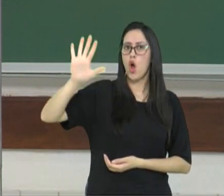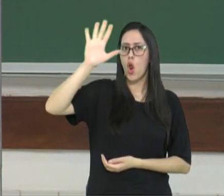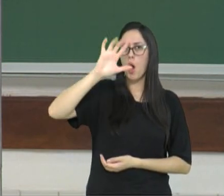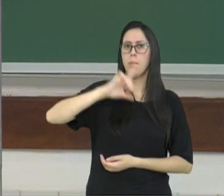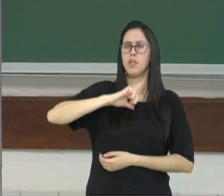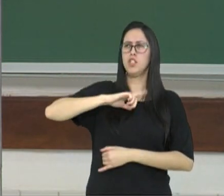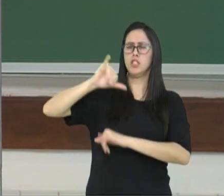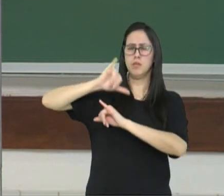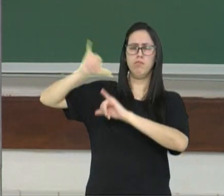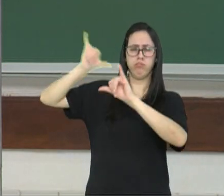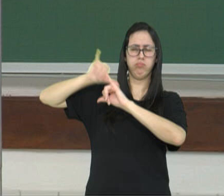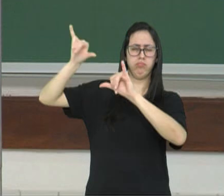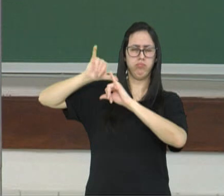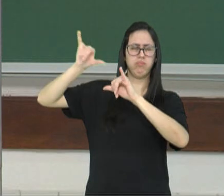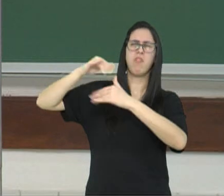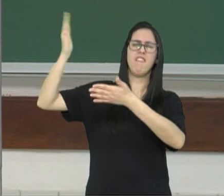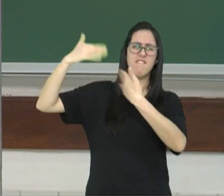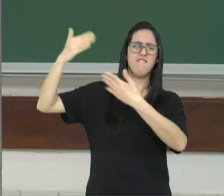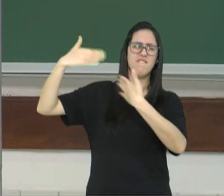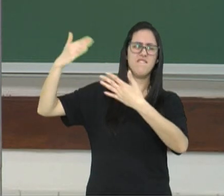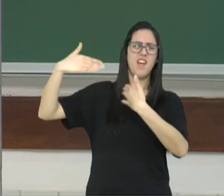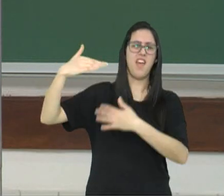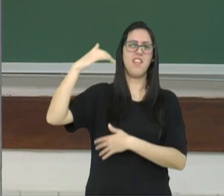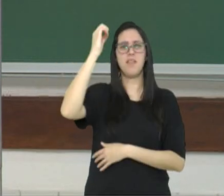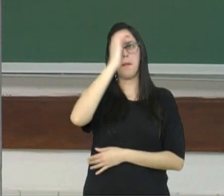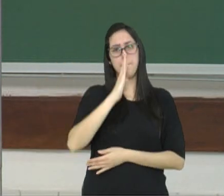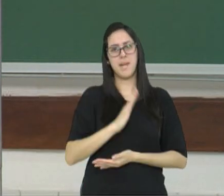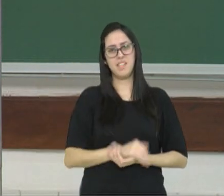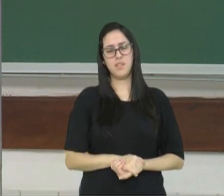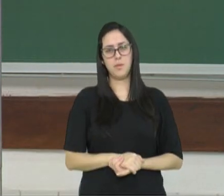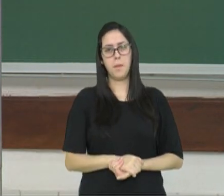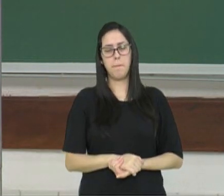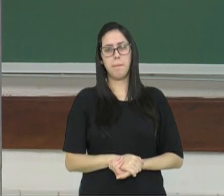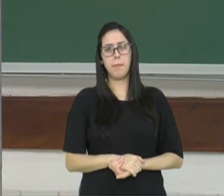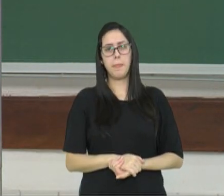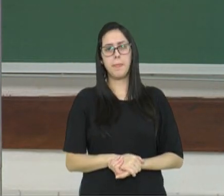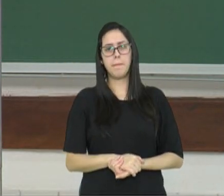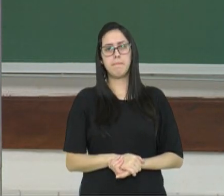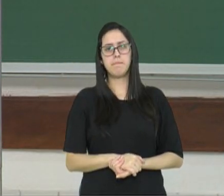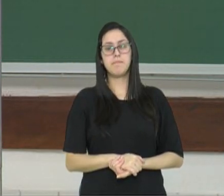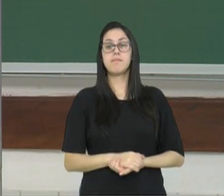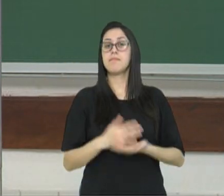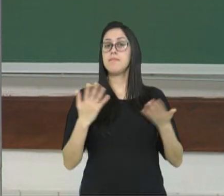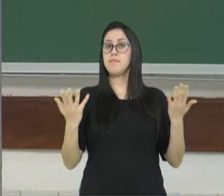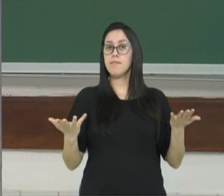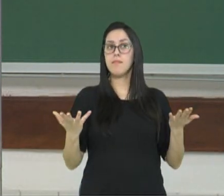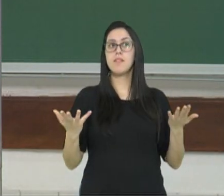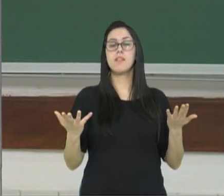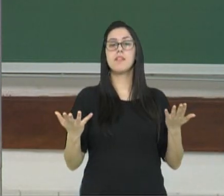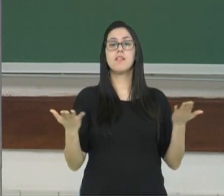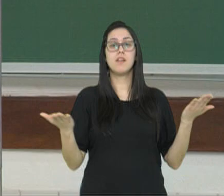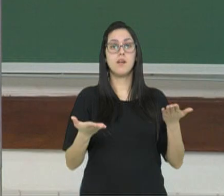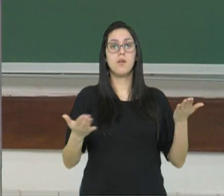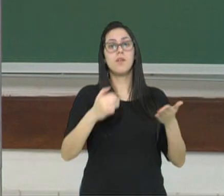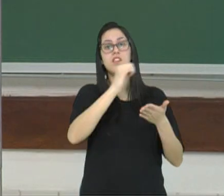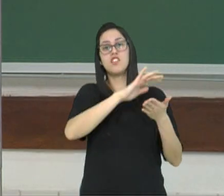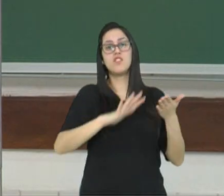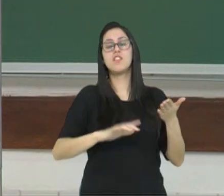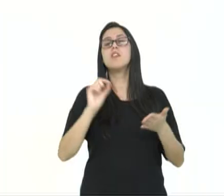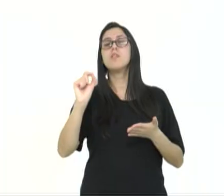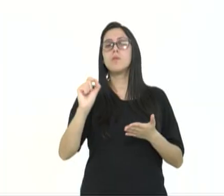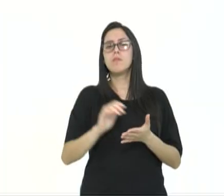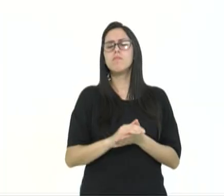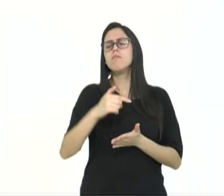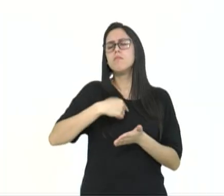brasileiro incentivando a vinda dessas populações. O que vai me trazer aqui para a nossa próxima atividade, em